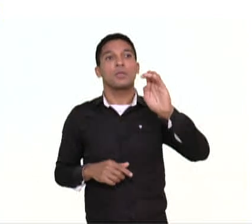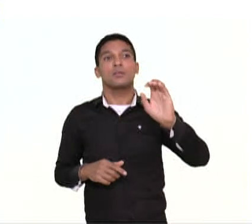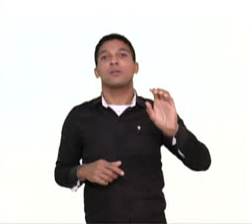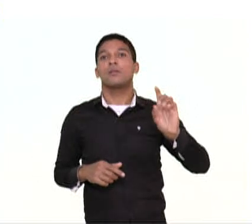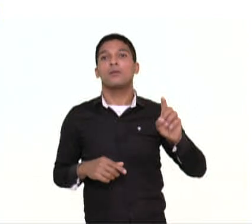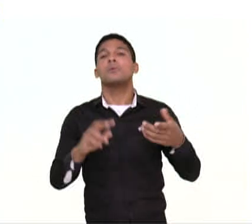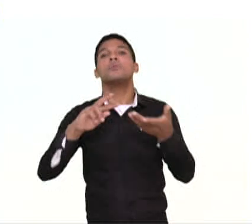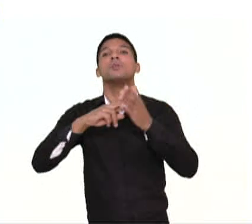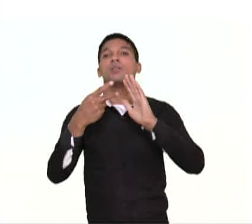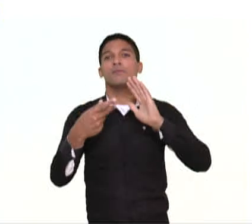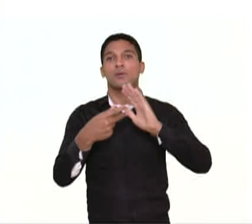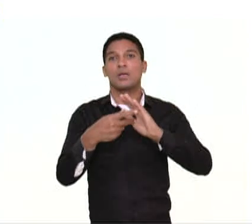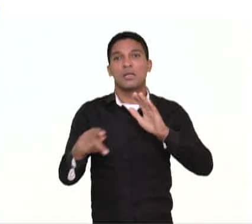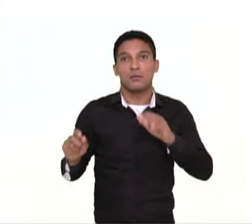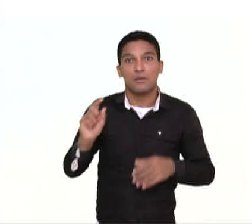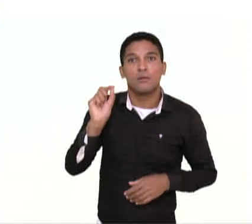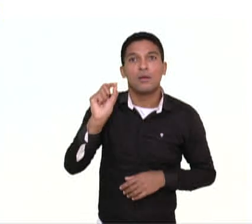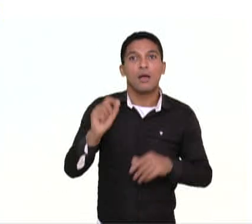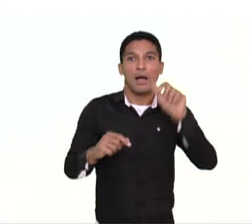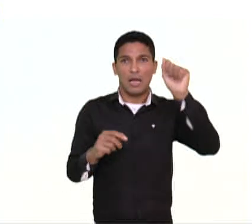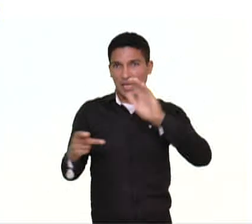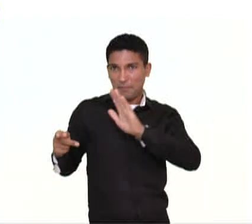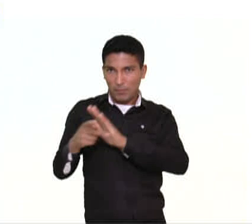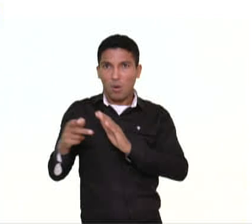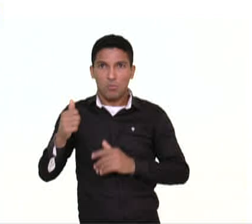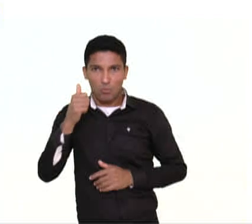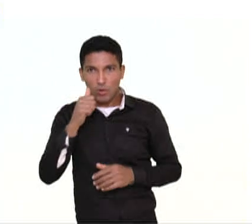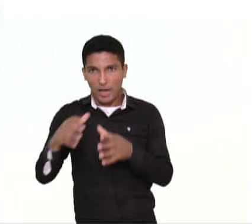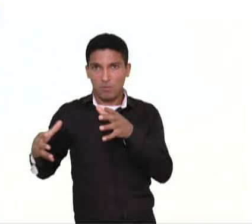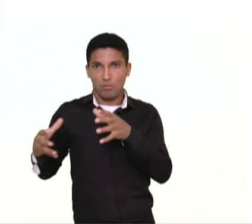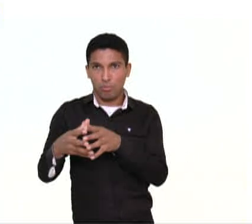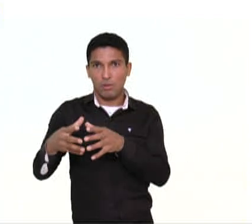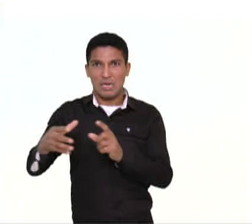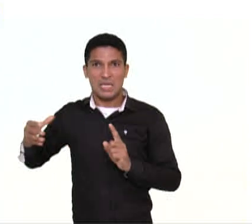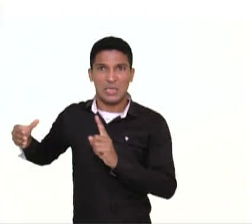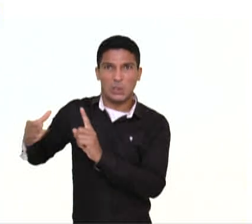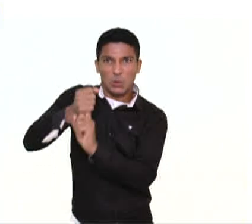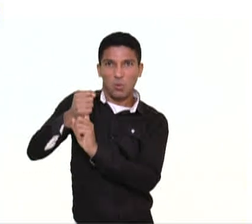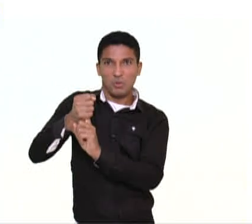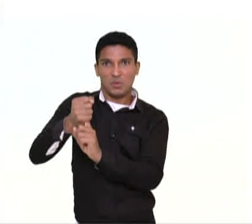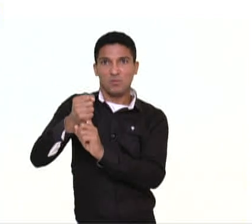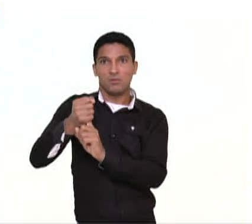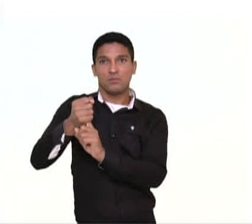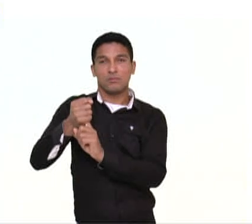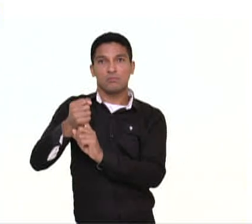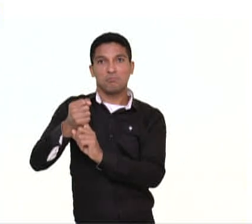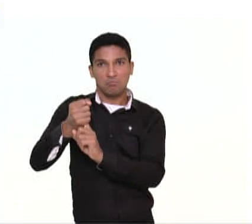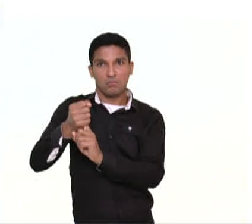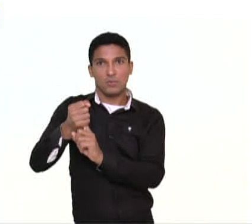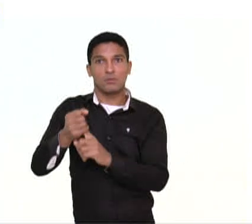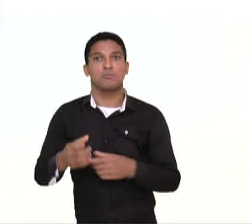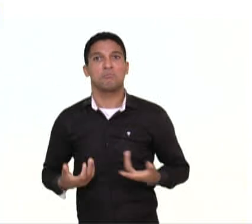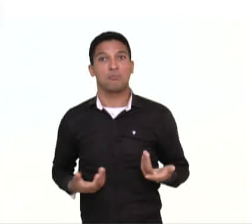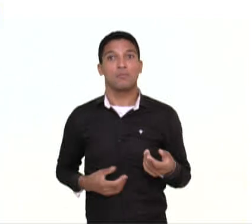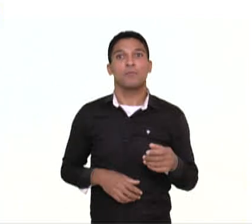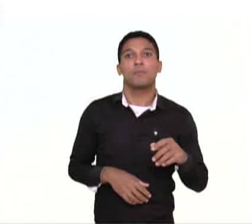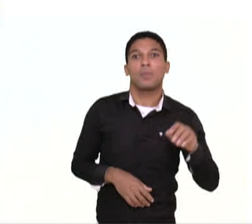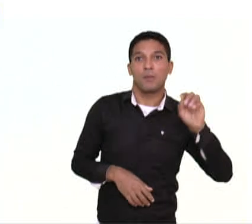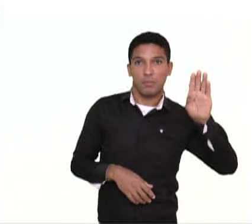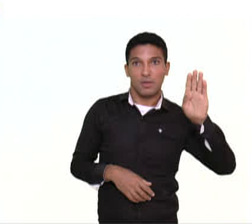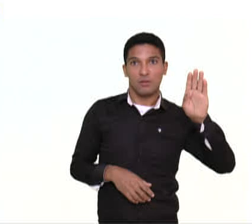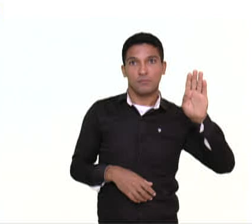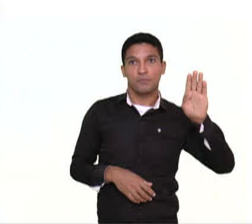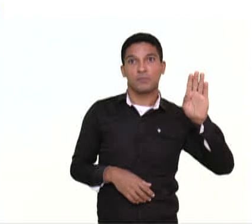dias atuais em áreas antes dominadas pelos homens. Letra B, a naturalização do domínio que as mulheres